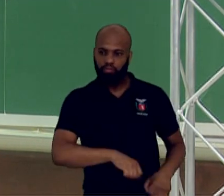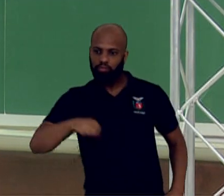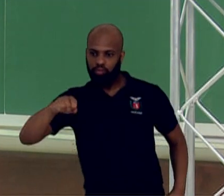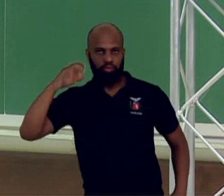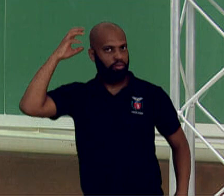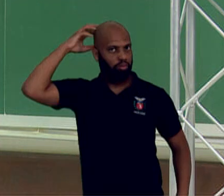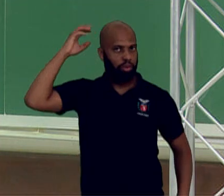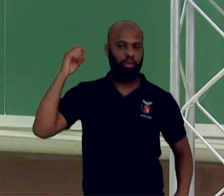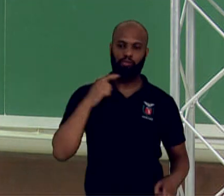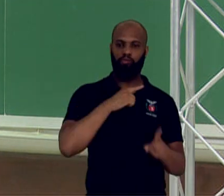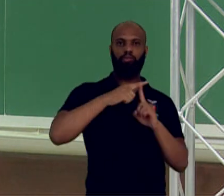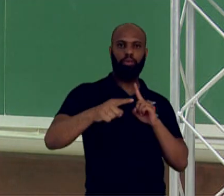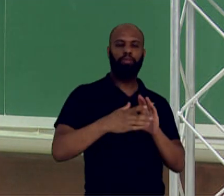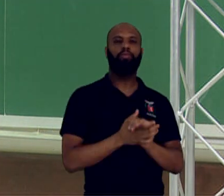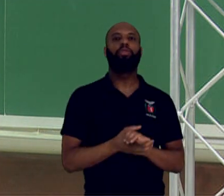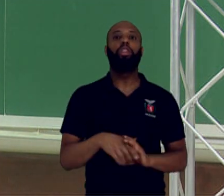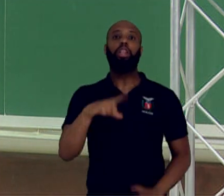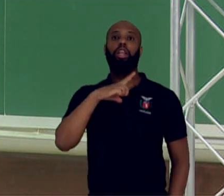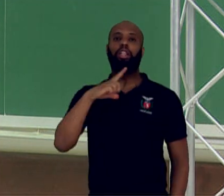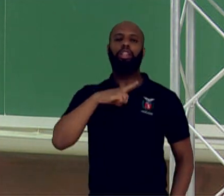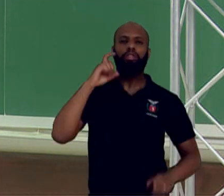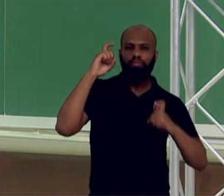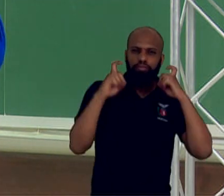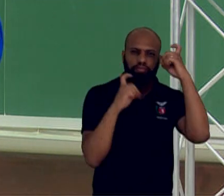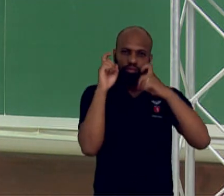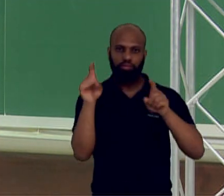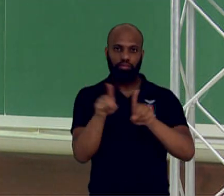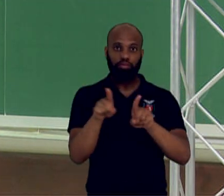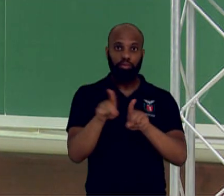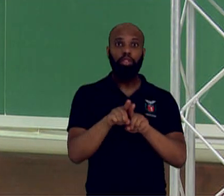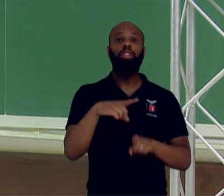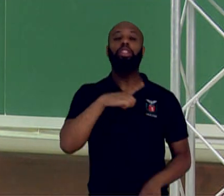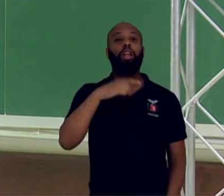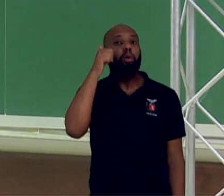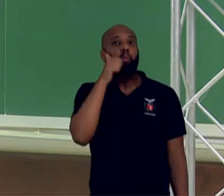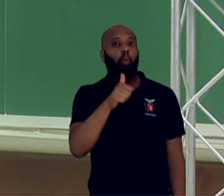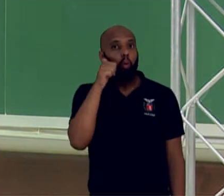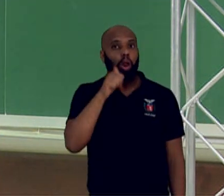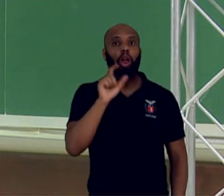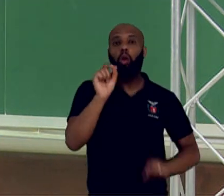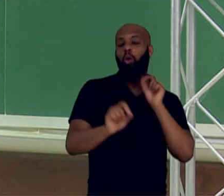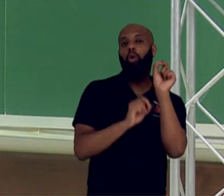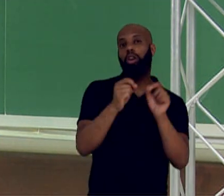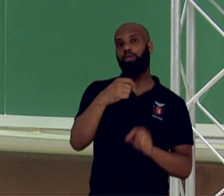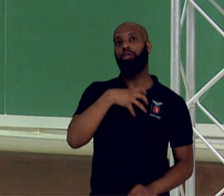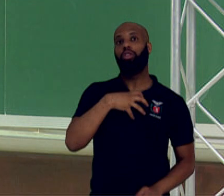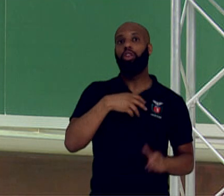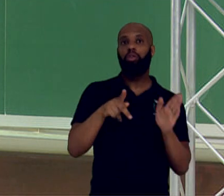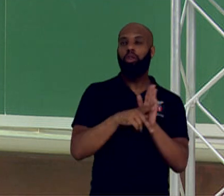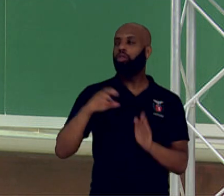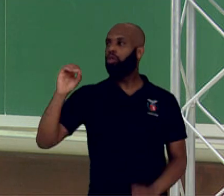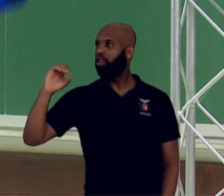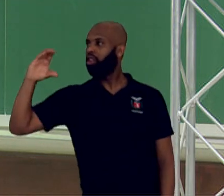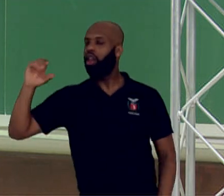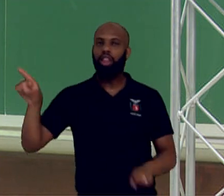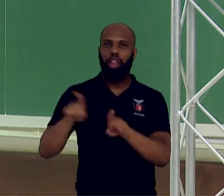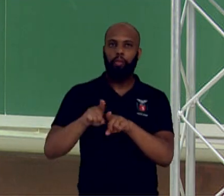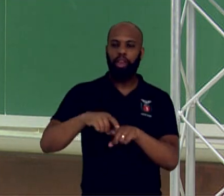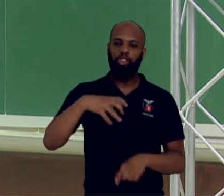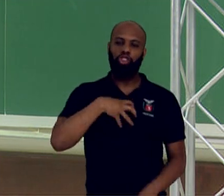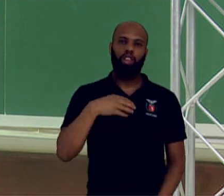foram proibidos, houve toda uma preocupação em colocar a mulher como uma ideia ocidentalizada de